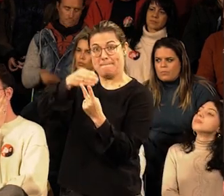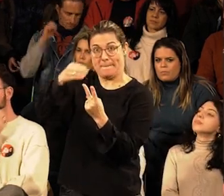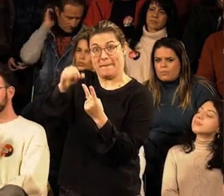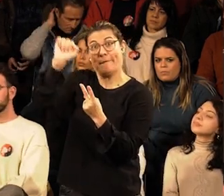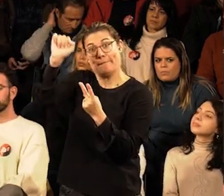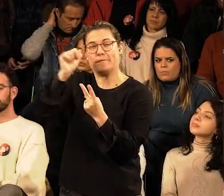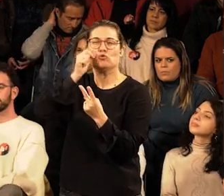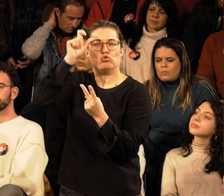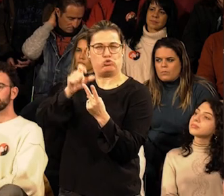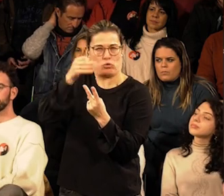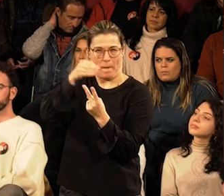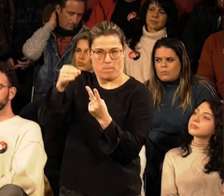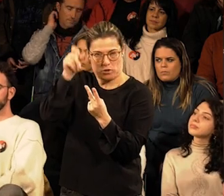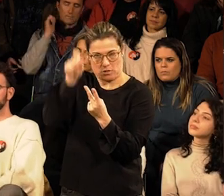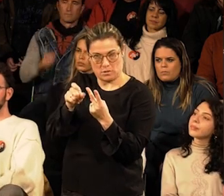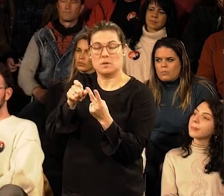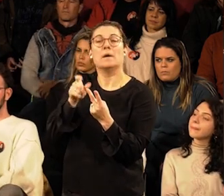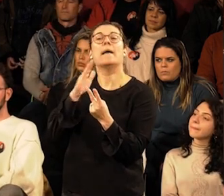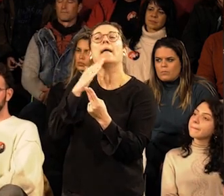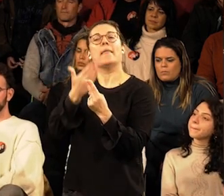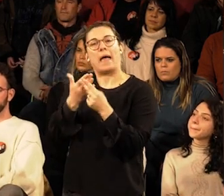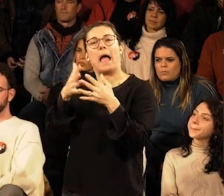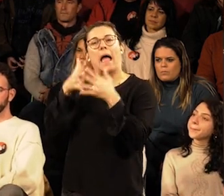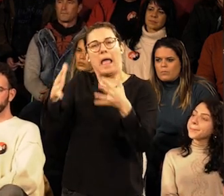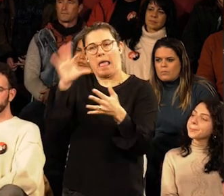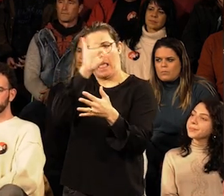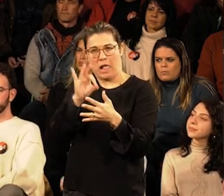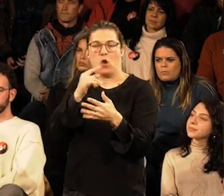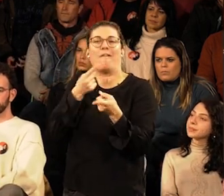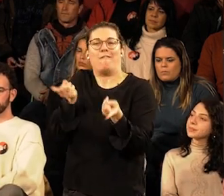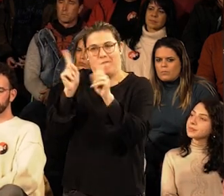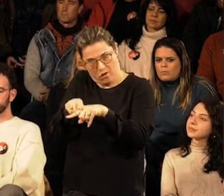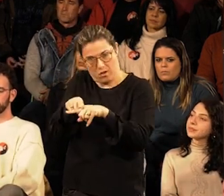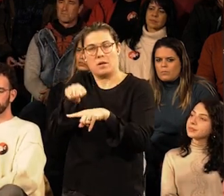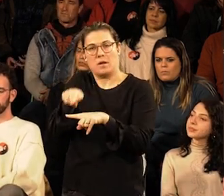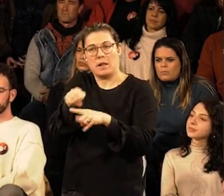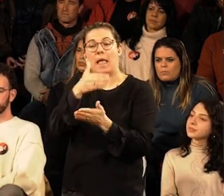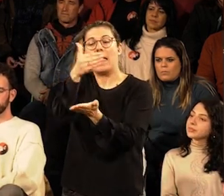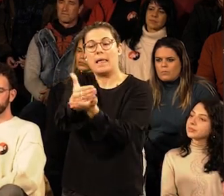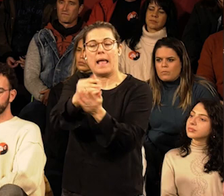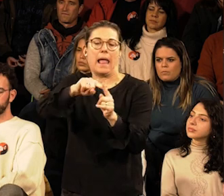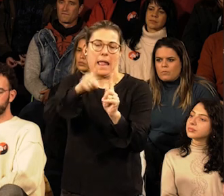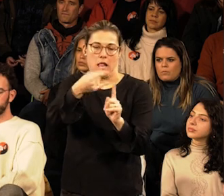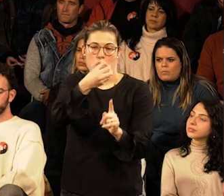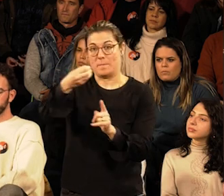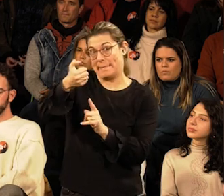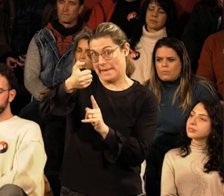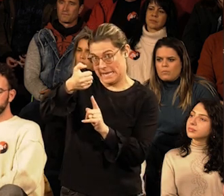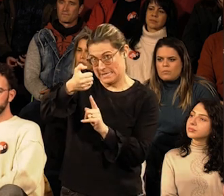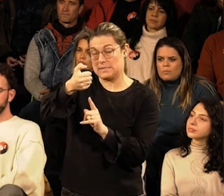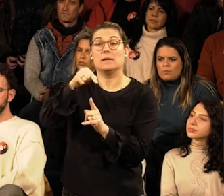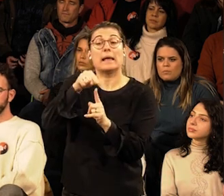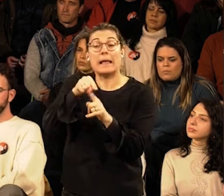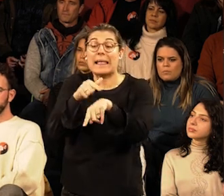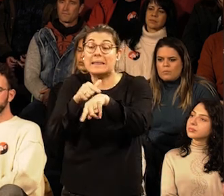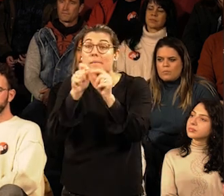Paulo Portas a quem confere uma nova maioria absoluta até 2015 é o